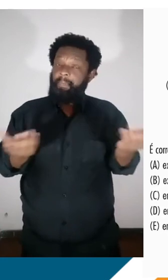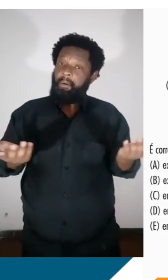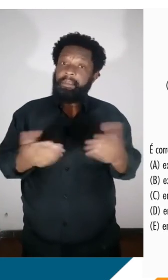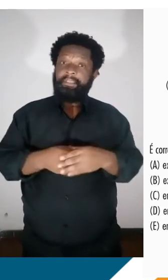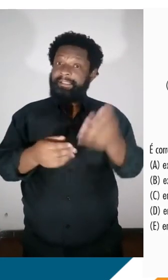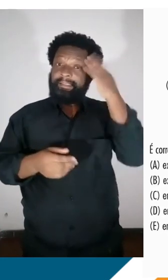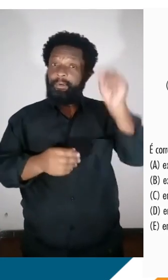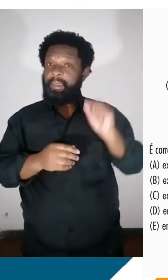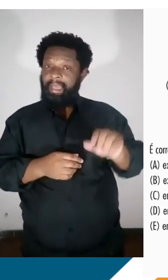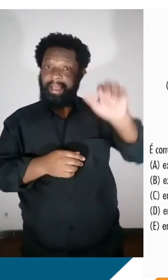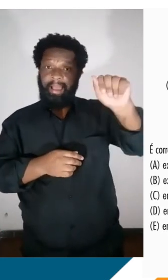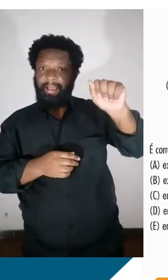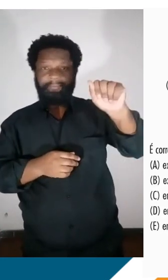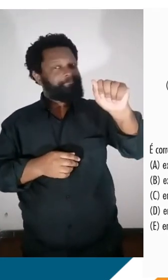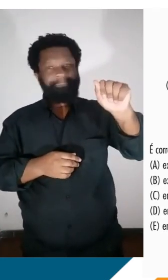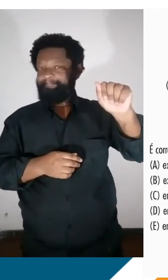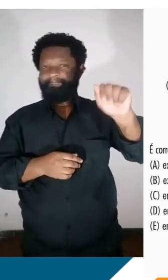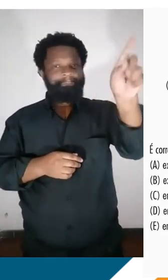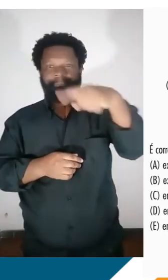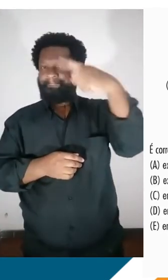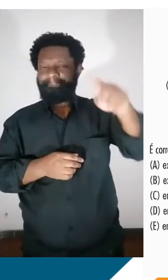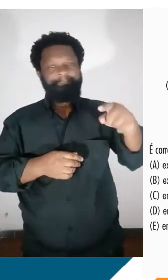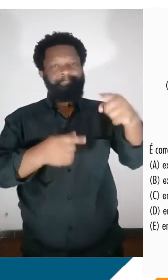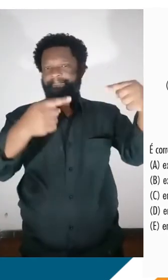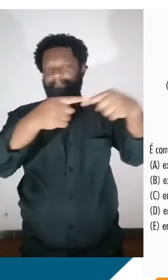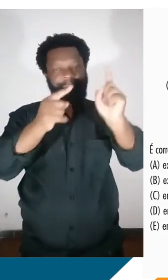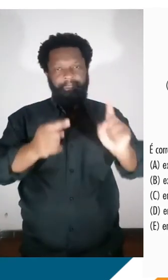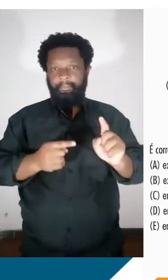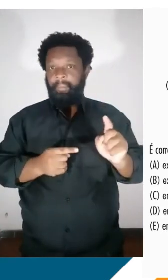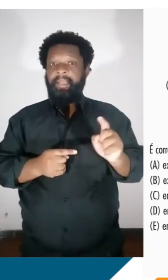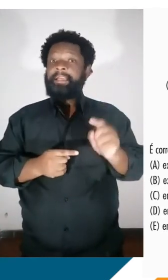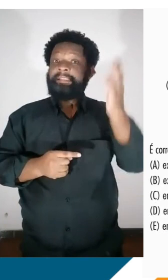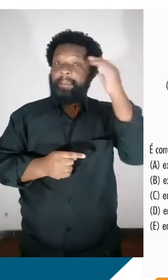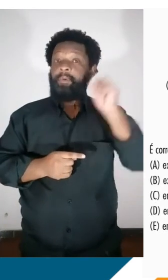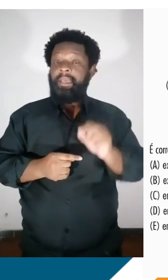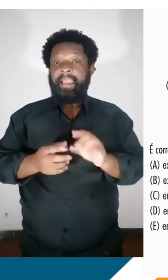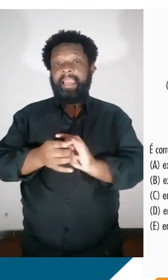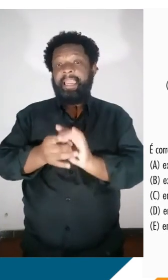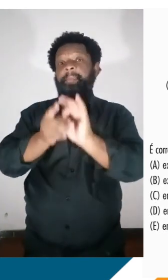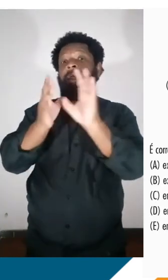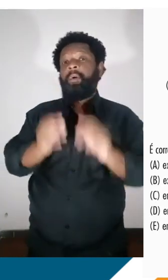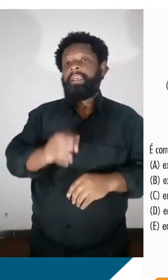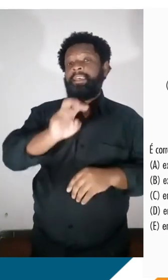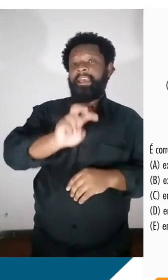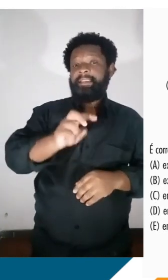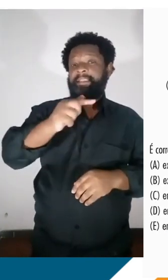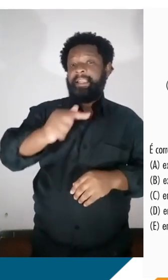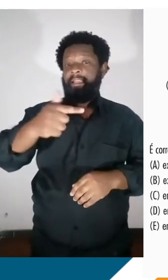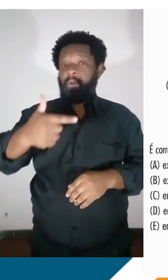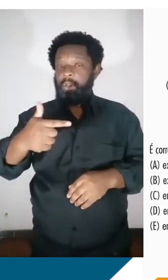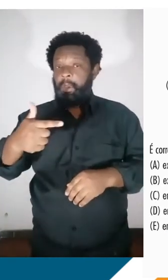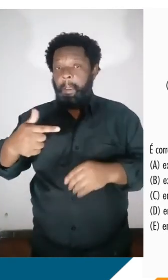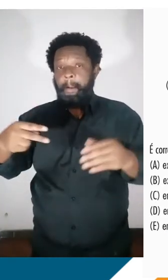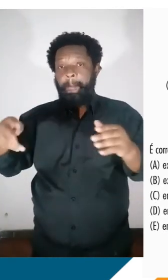Então, a gente já sabe que a letra A não pode ser, beleza? A gente sabe que libera 572 por mol. Então,